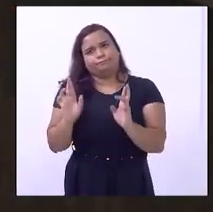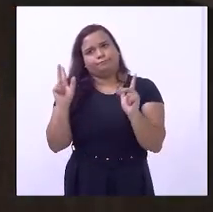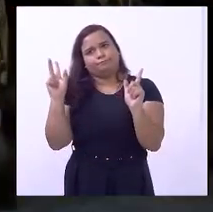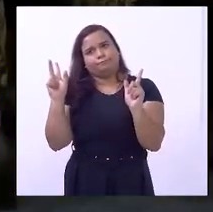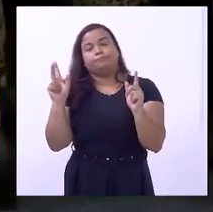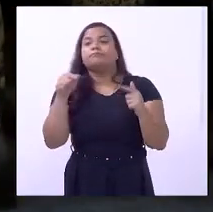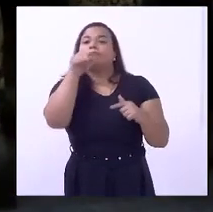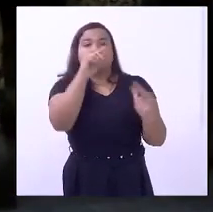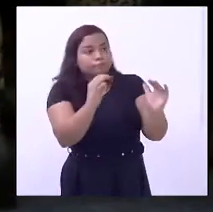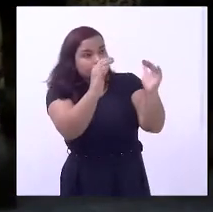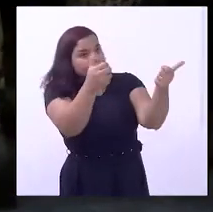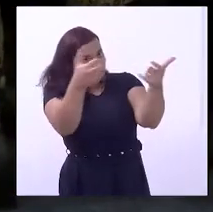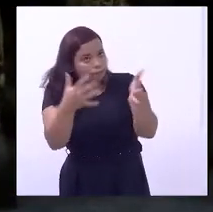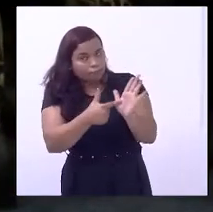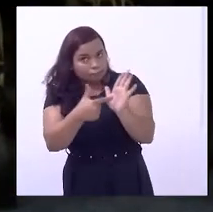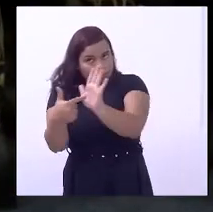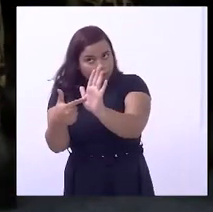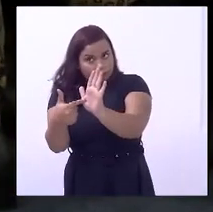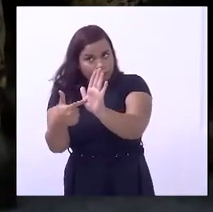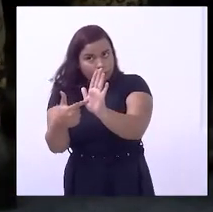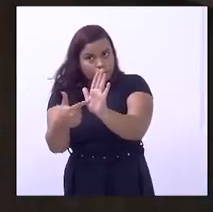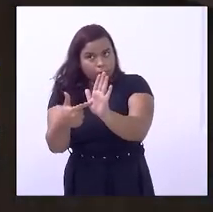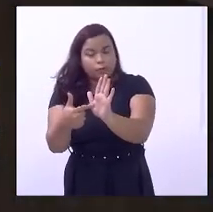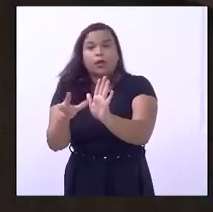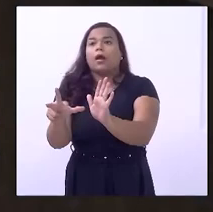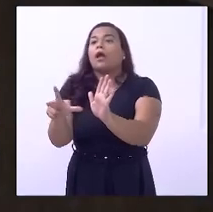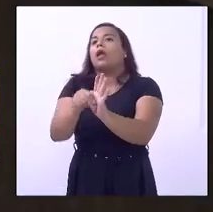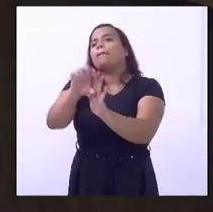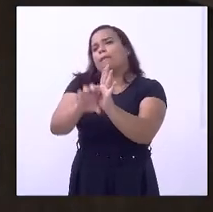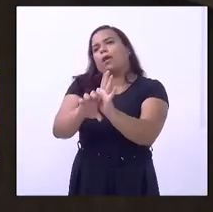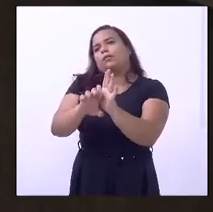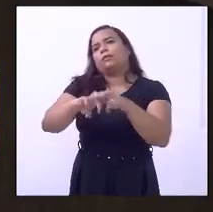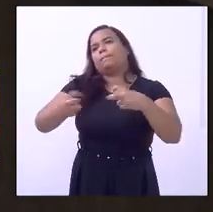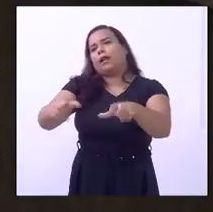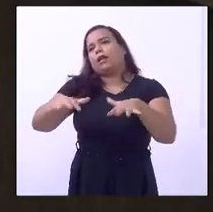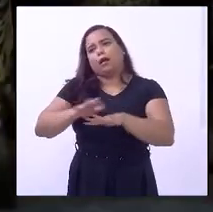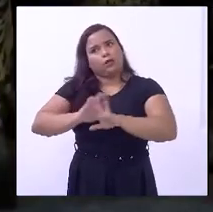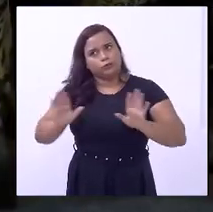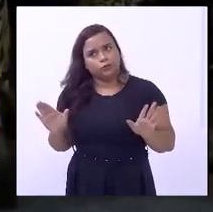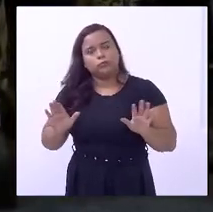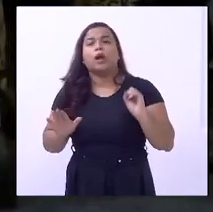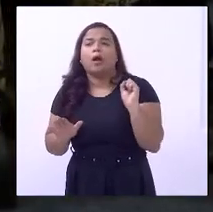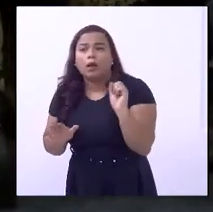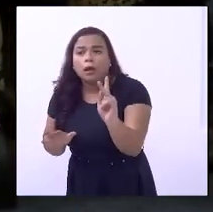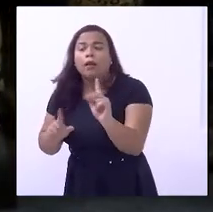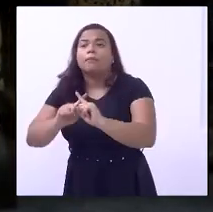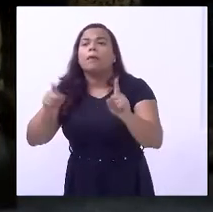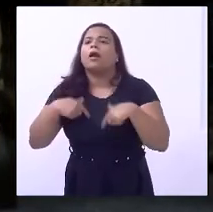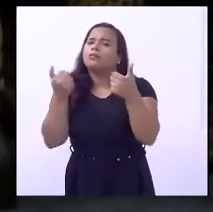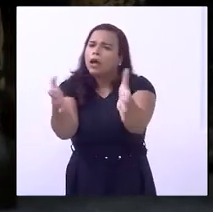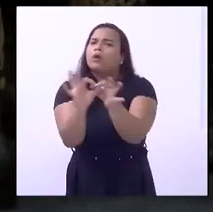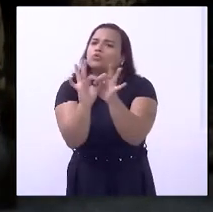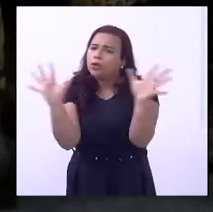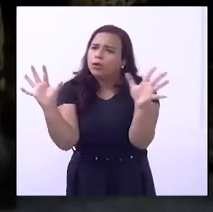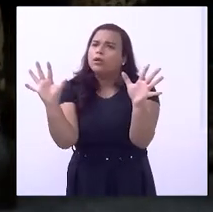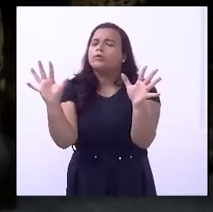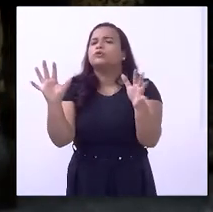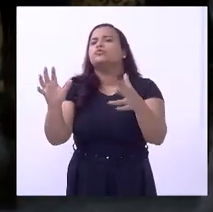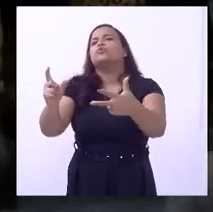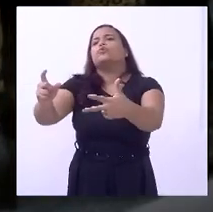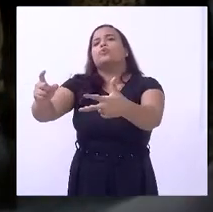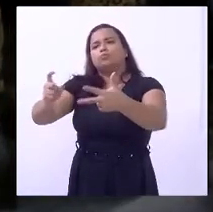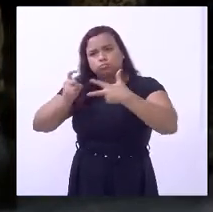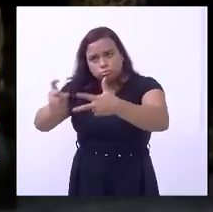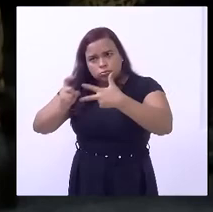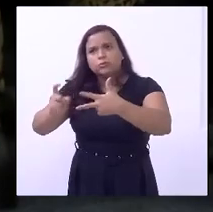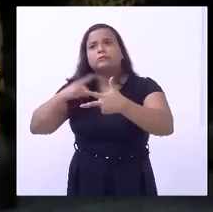Excelência apresentou... Emendas de plenário. Ok. Mas eu autorizo o Poder Executivo,